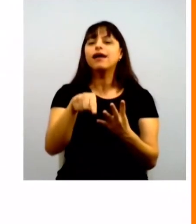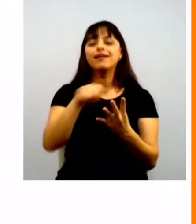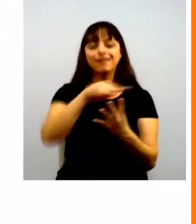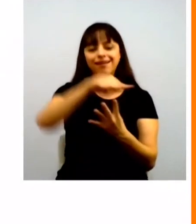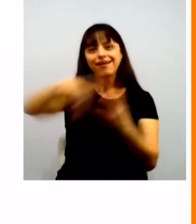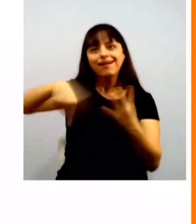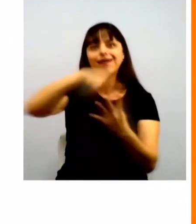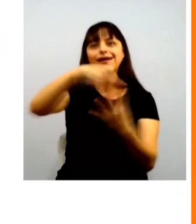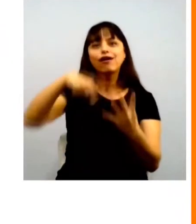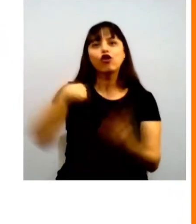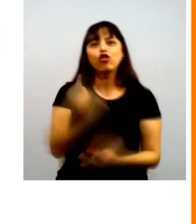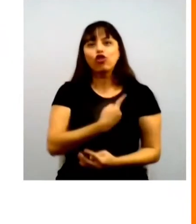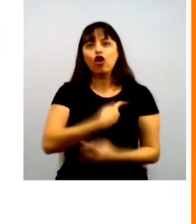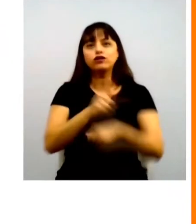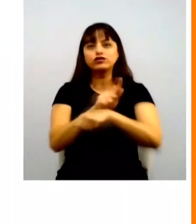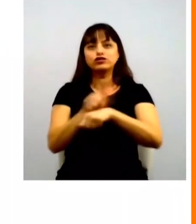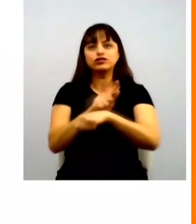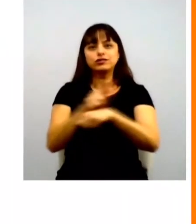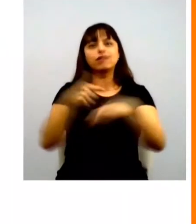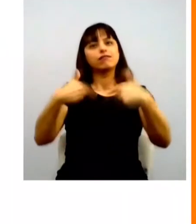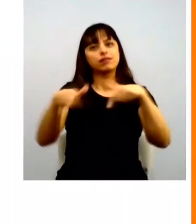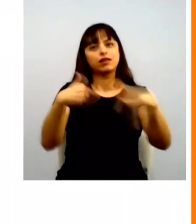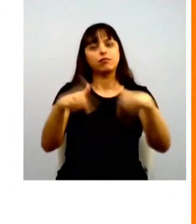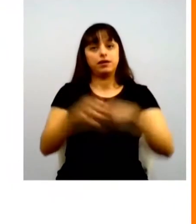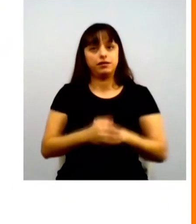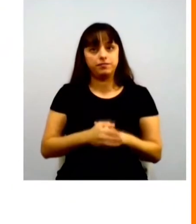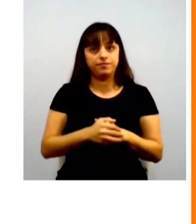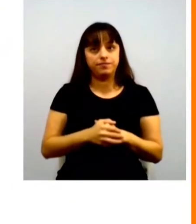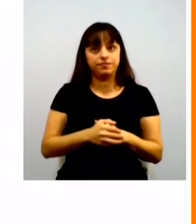Para que serve isto? Primeiro, serve para analizar.